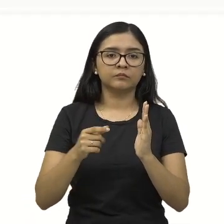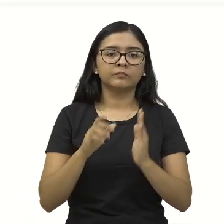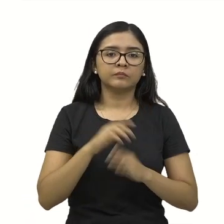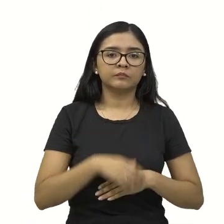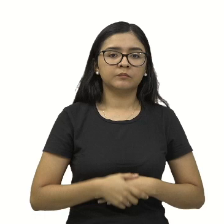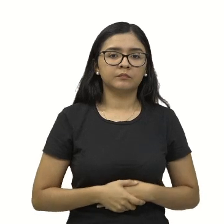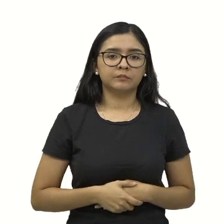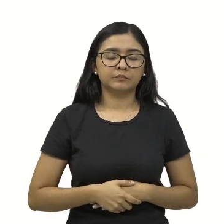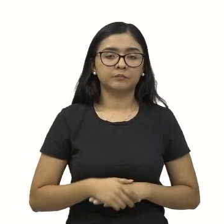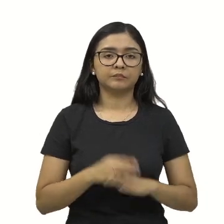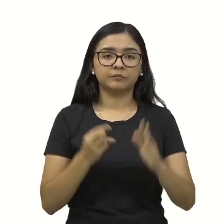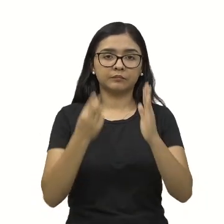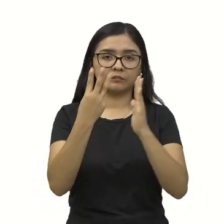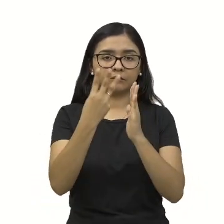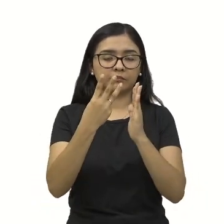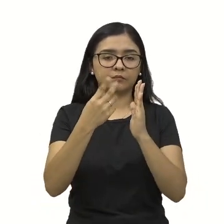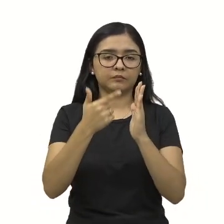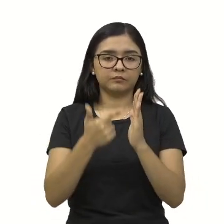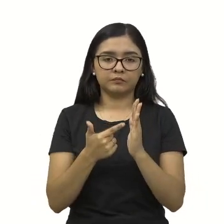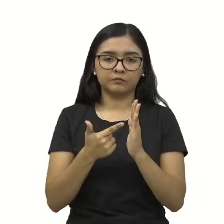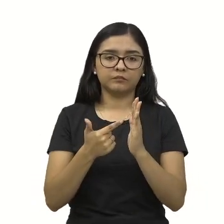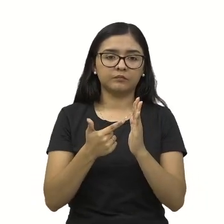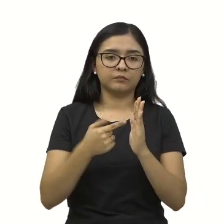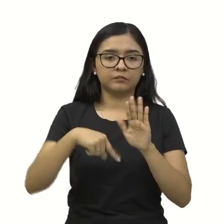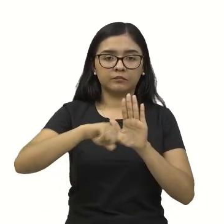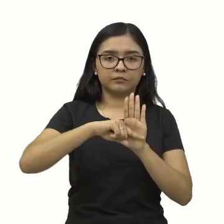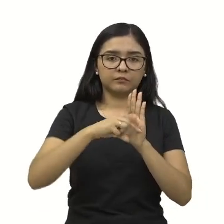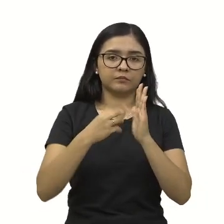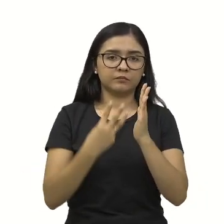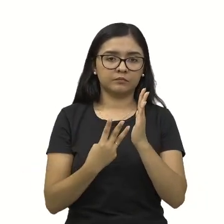3, 2 e menos 3.